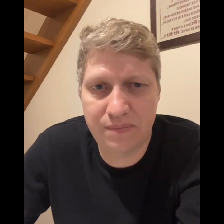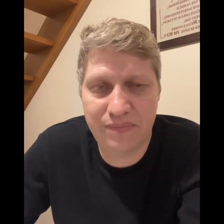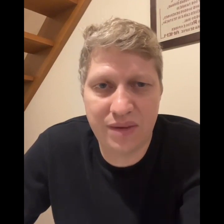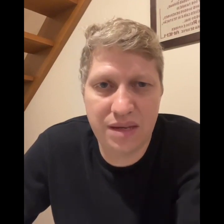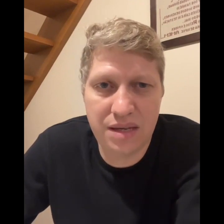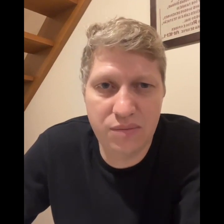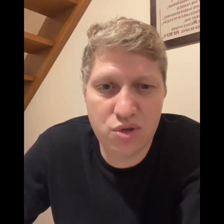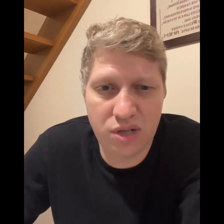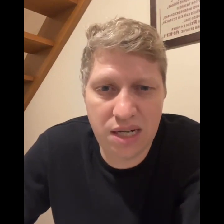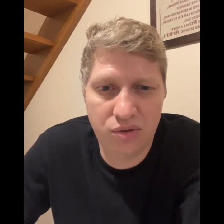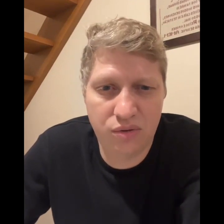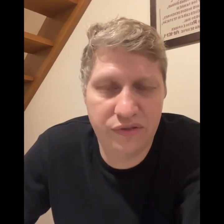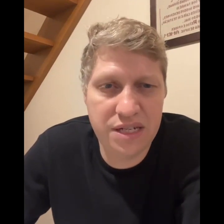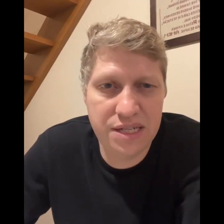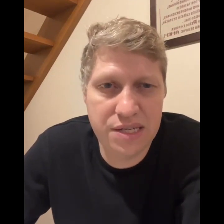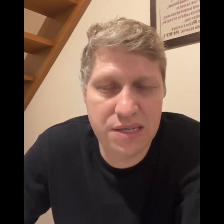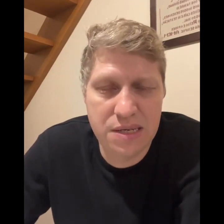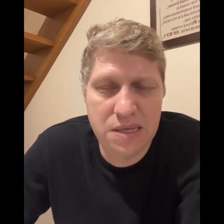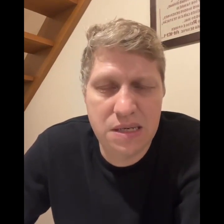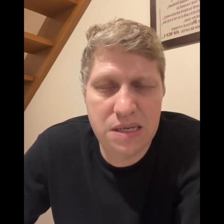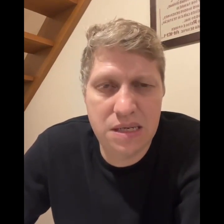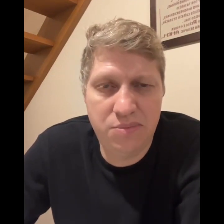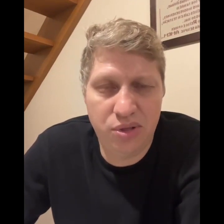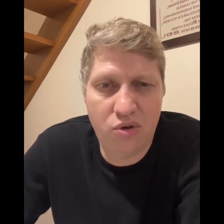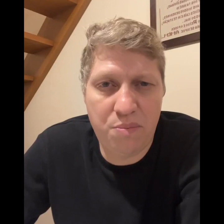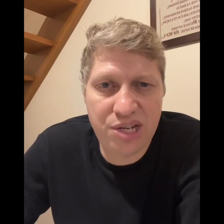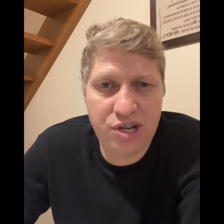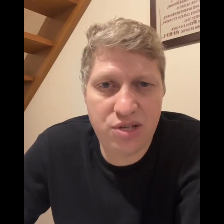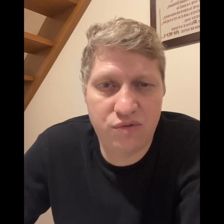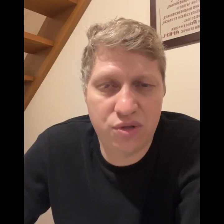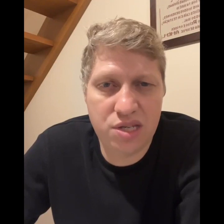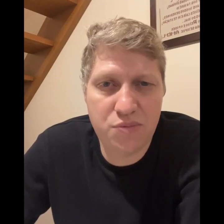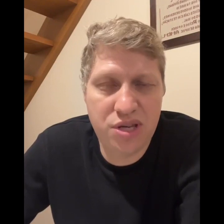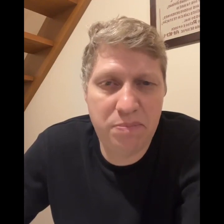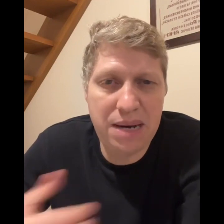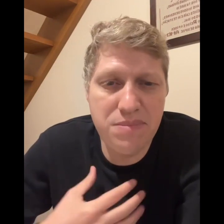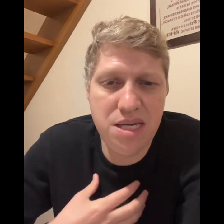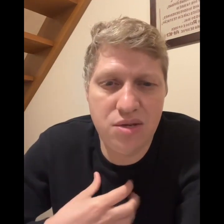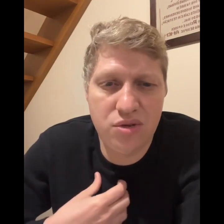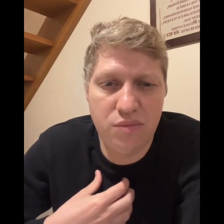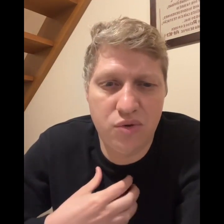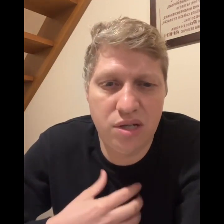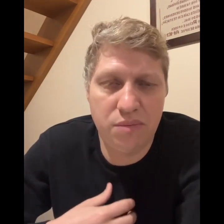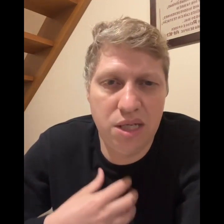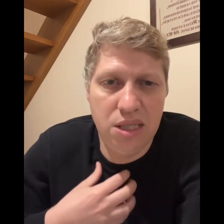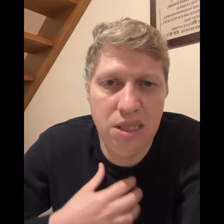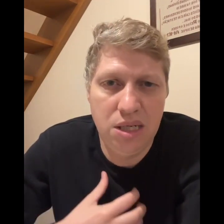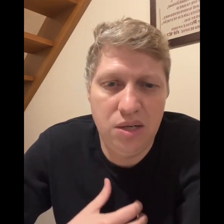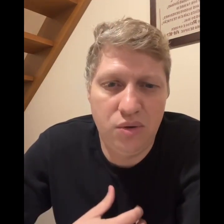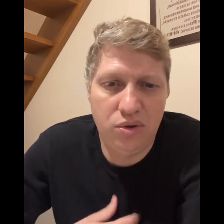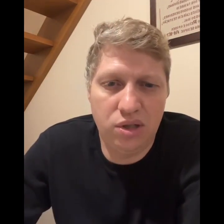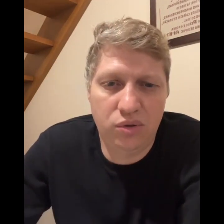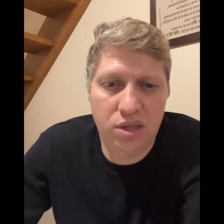fiquei emocionado, estou feliz em poder compartilhar isso com vocês, porque para mim isso demonstra